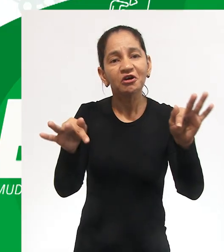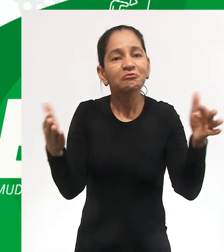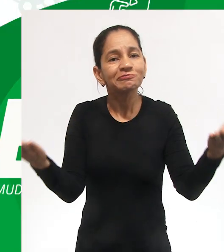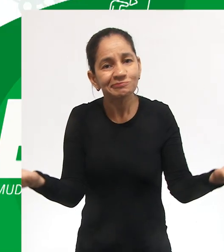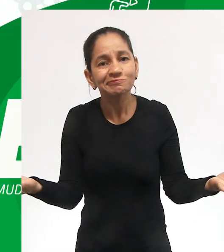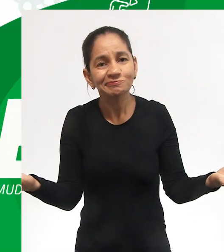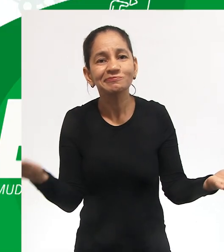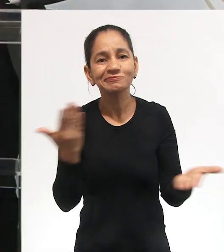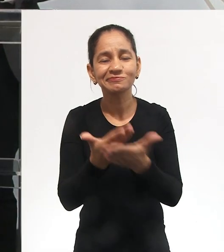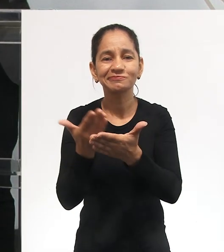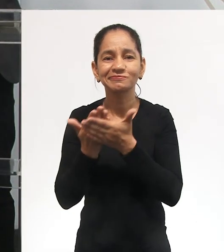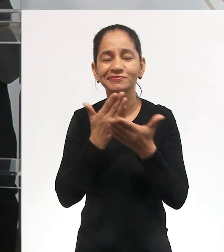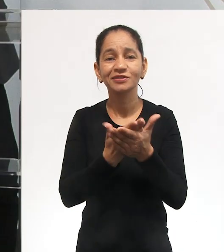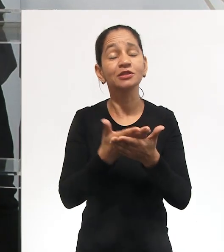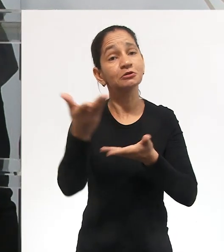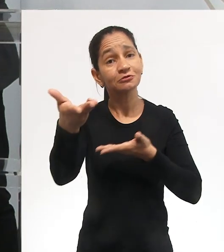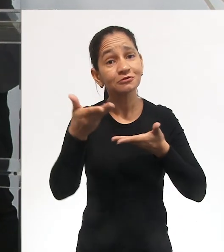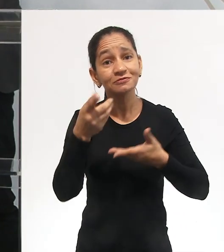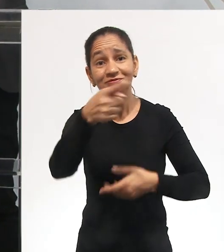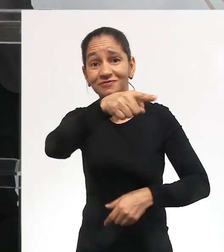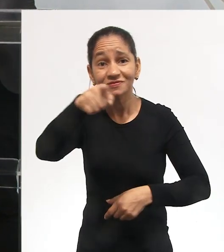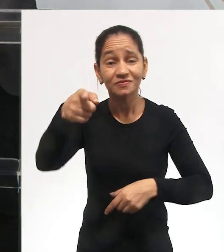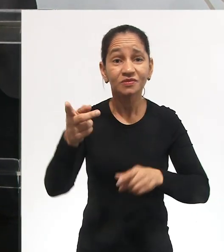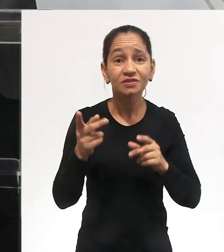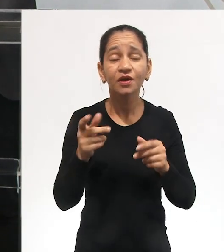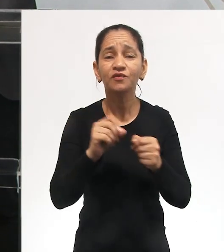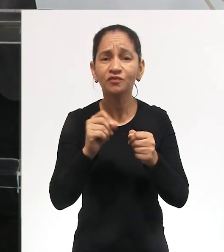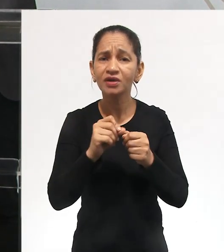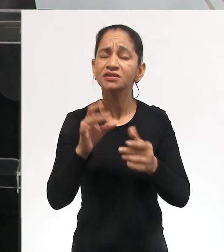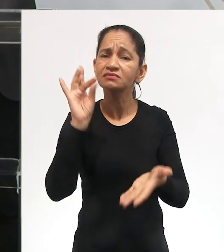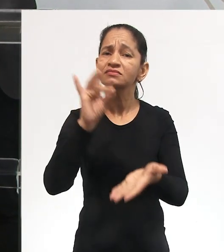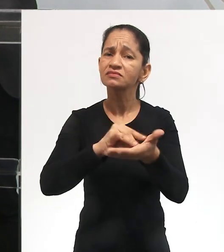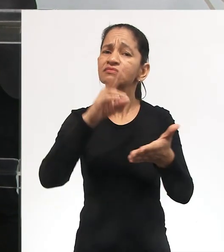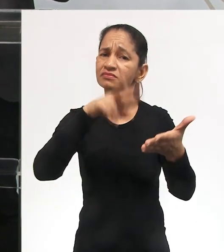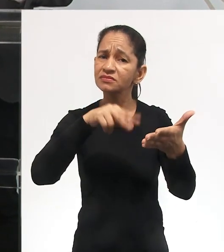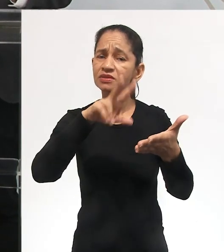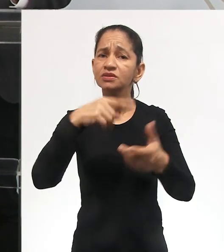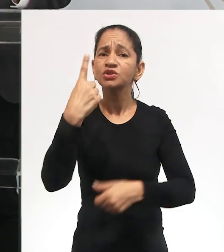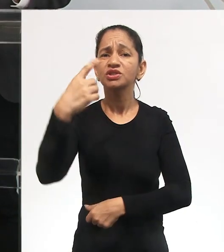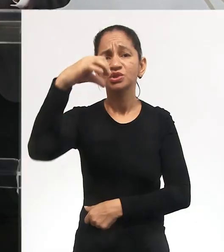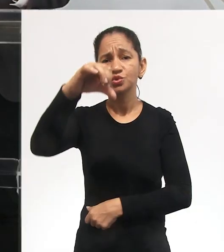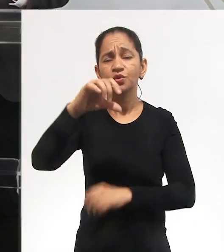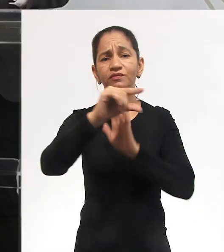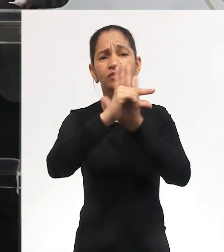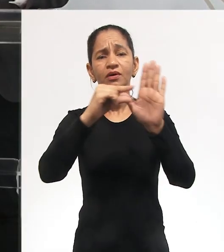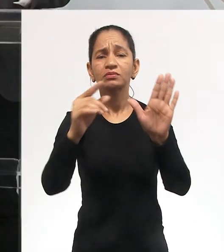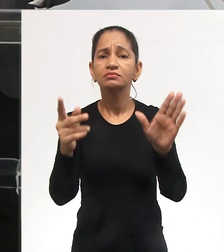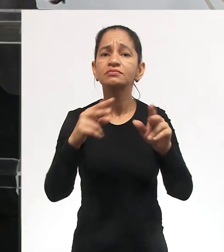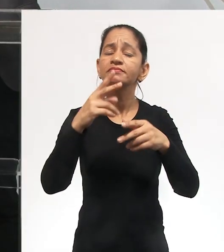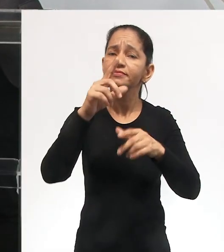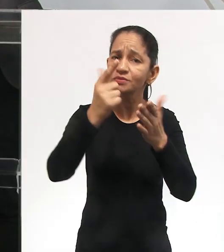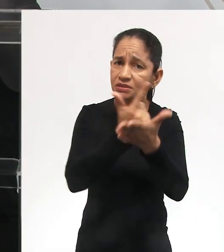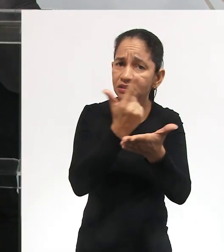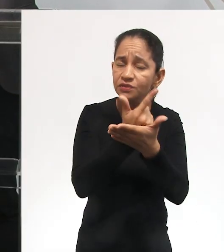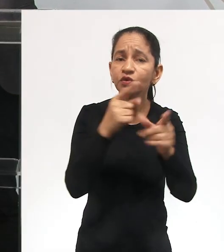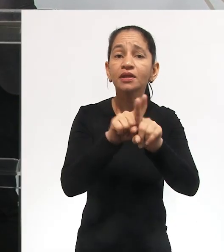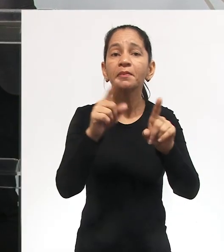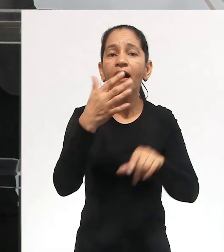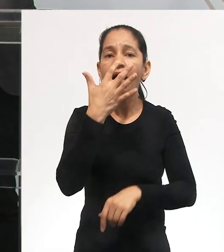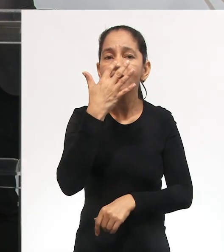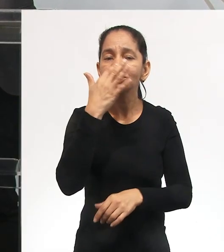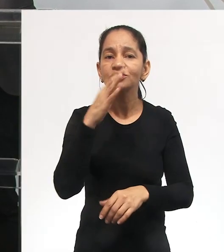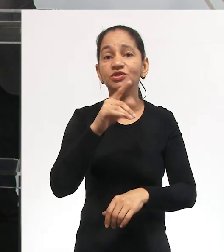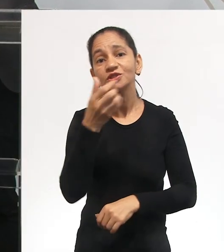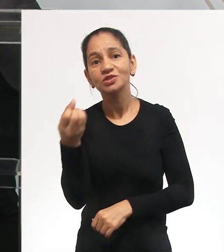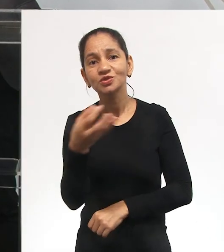né, do nosso estudo, e eu convido vocês, né, a fazerem de fato a leitura lá do capítulo 19, né, do nosso livro, e também assistir a nossa próxima